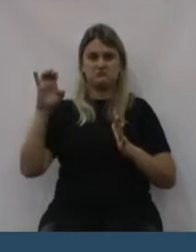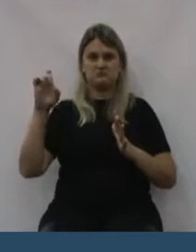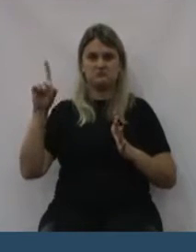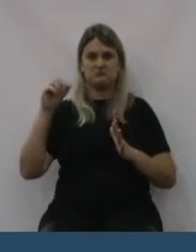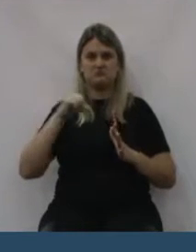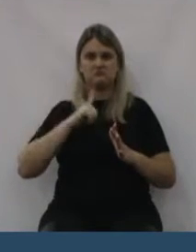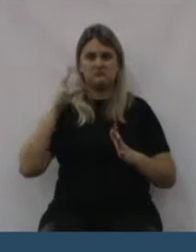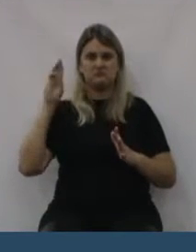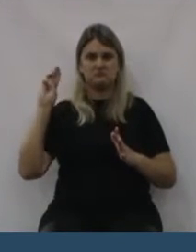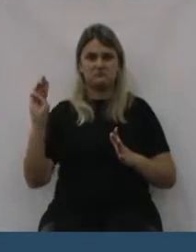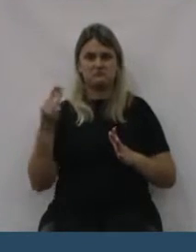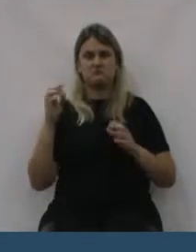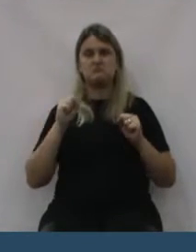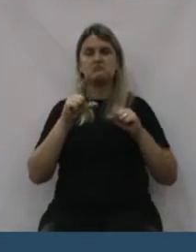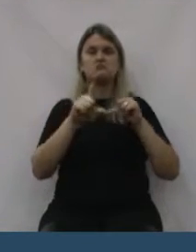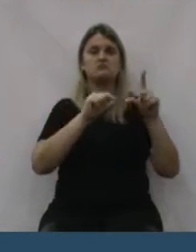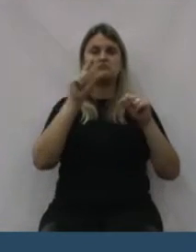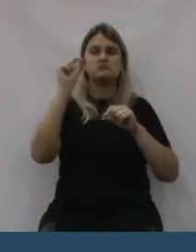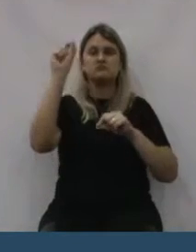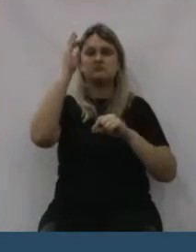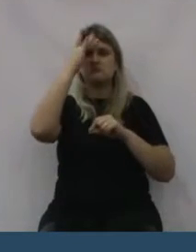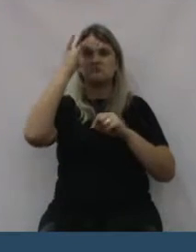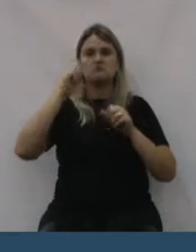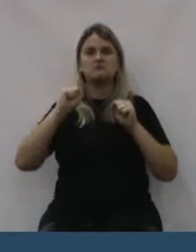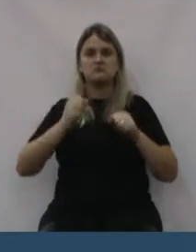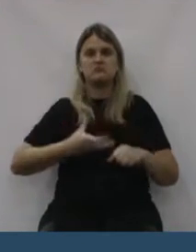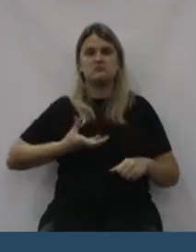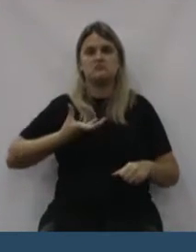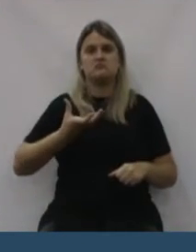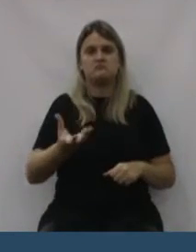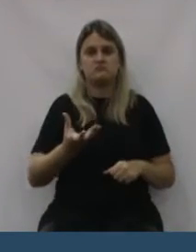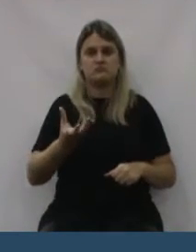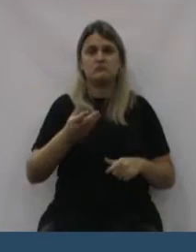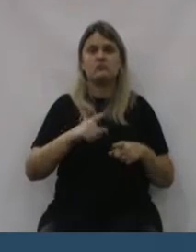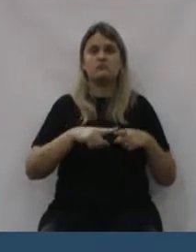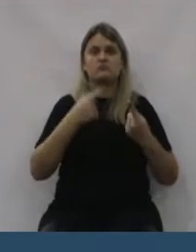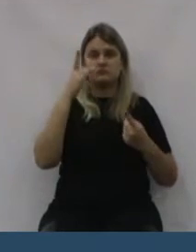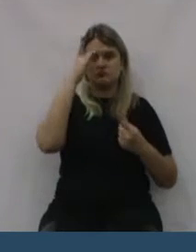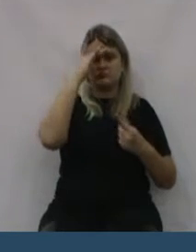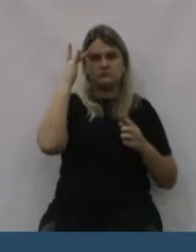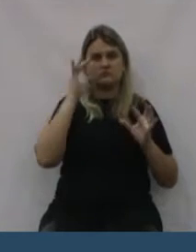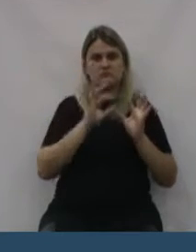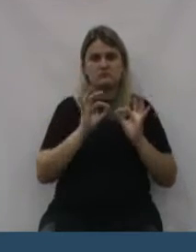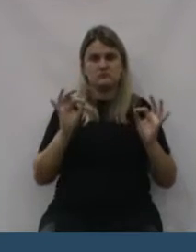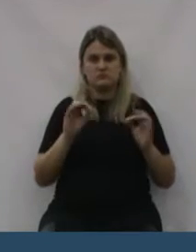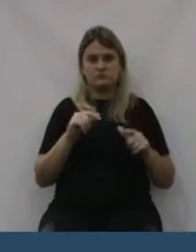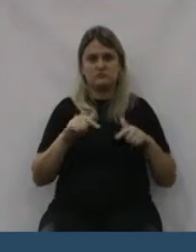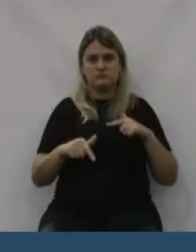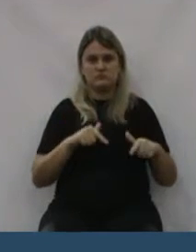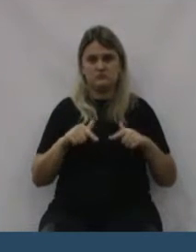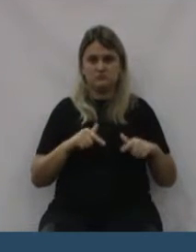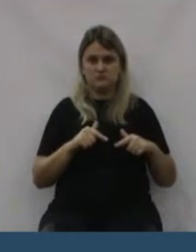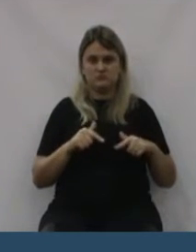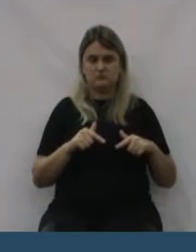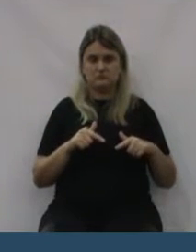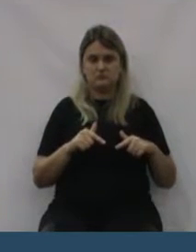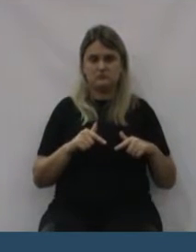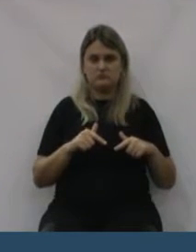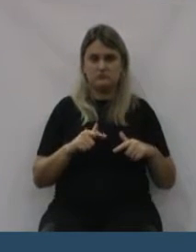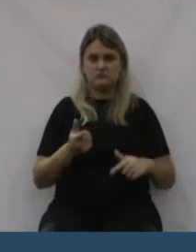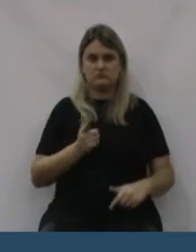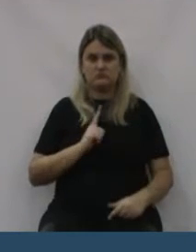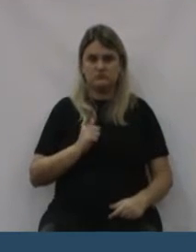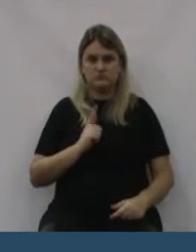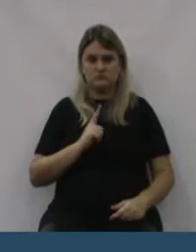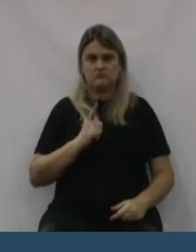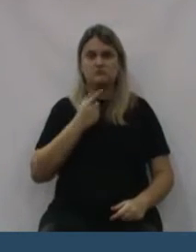jurídica, que é a porcentagem, aí já começa o erro. Porque o milionário que tem apresentado uma declaração de imposto de